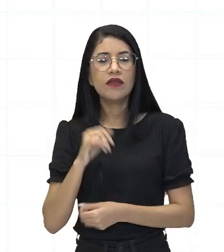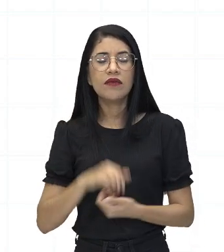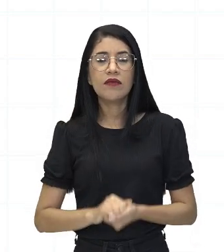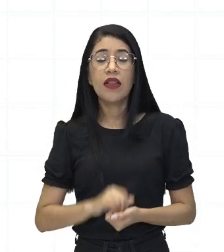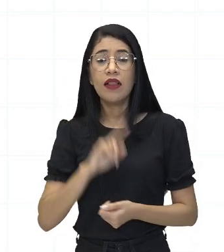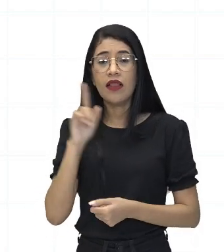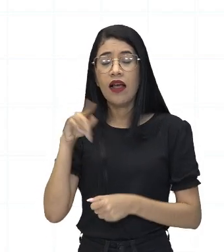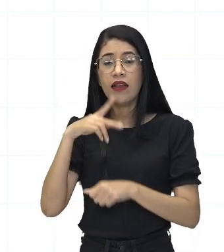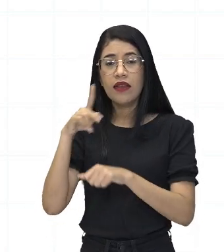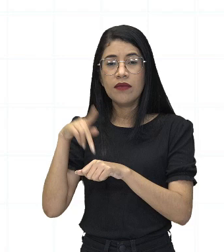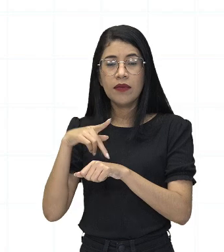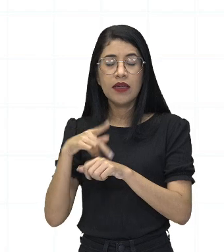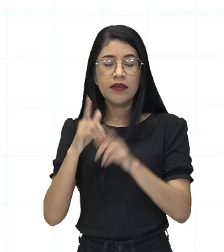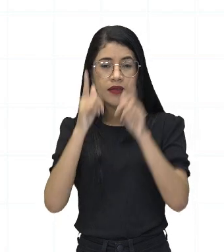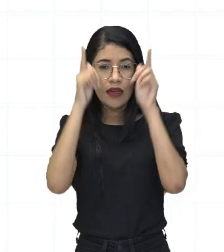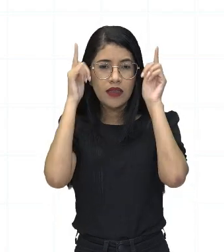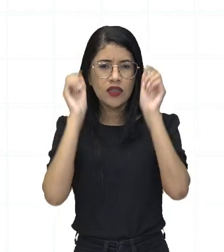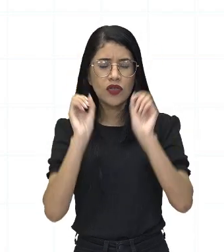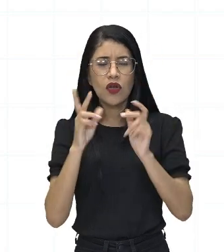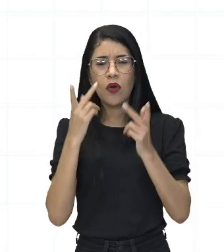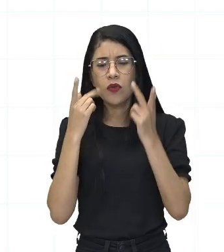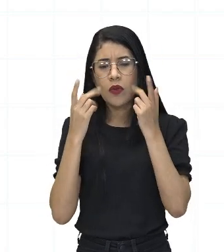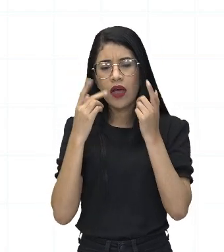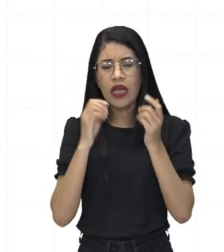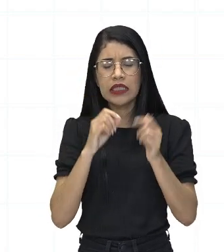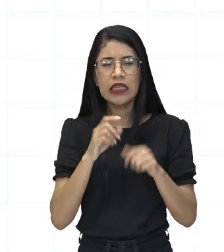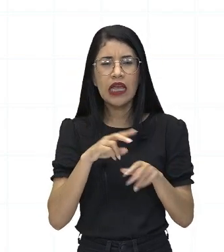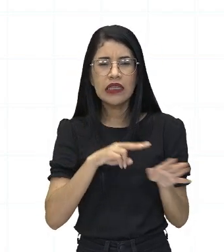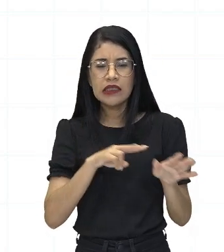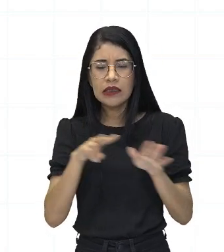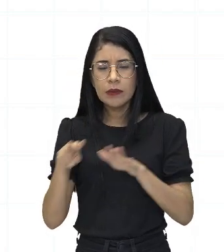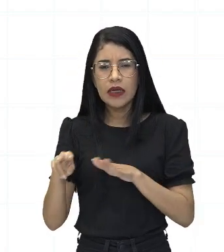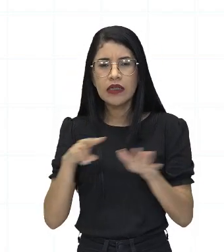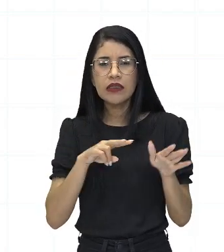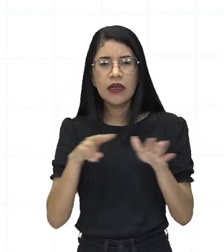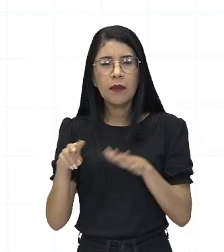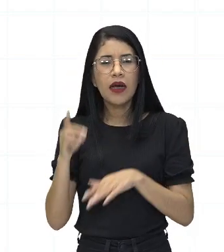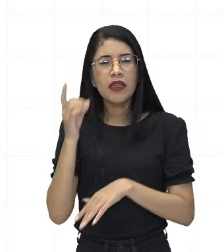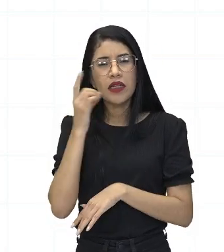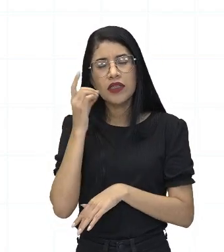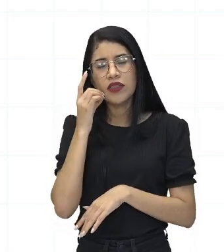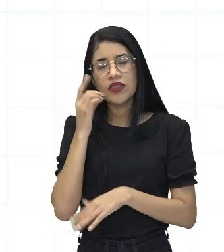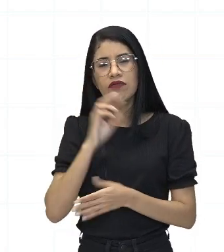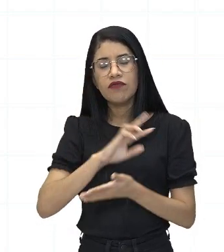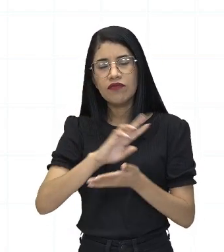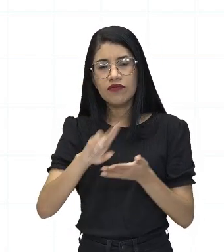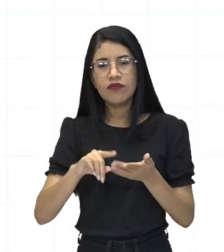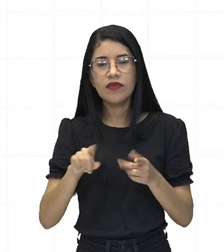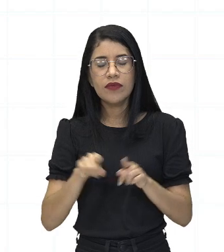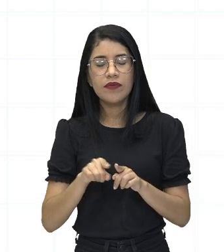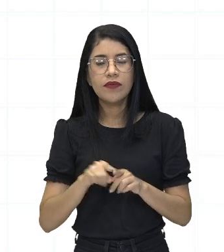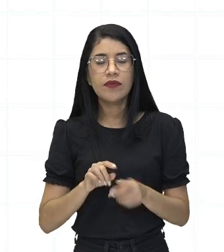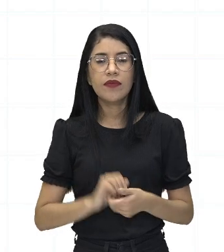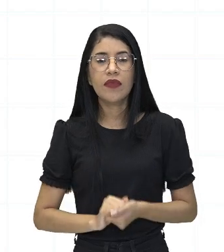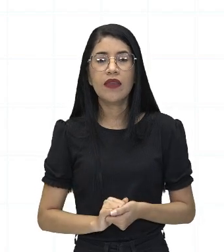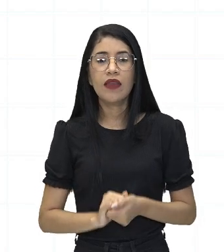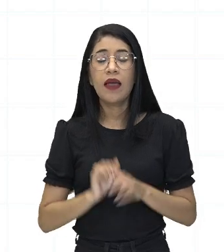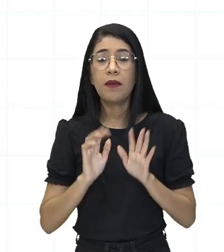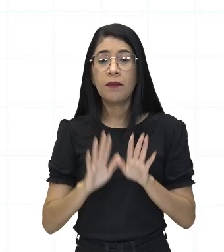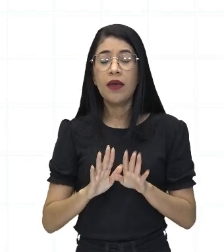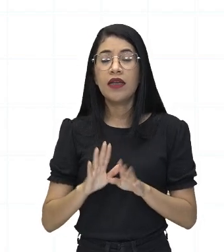quê? Encenações que duravam semanas, dias e etc. Já o Coliseu, além de